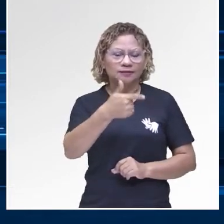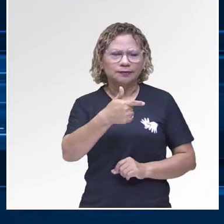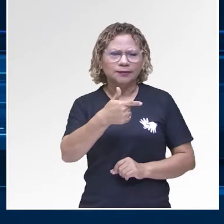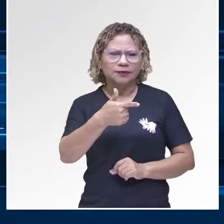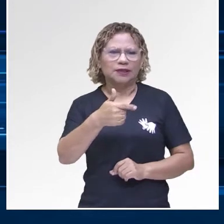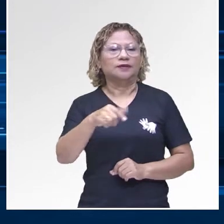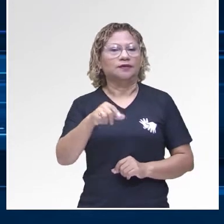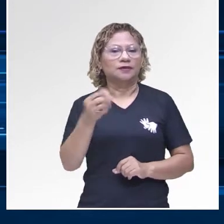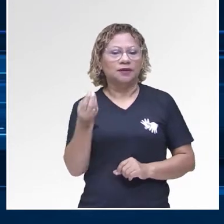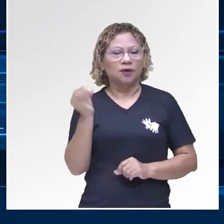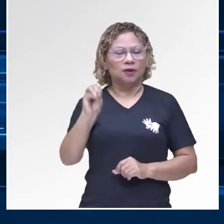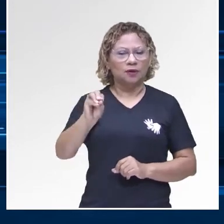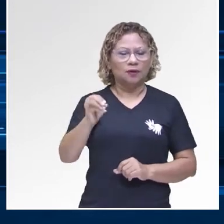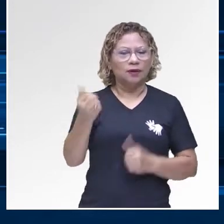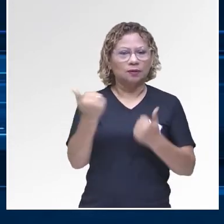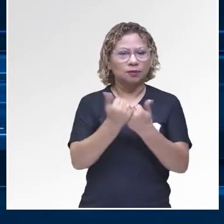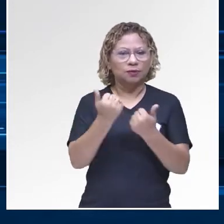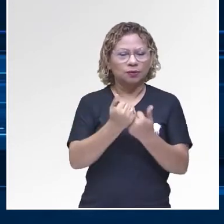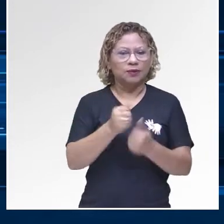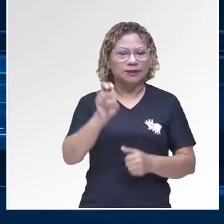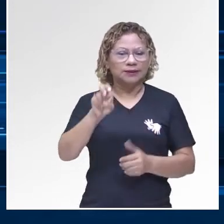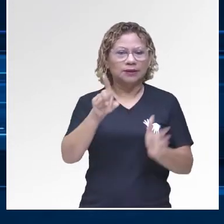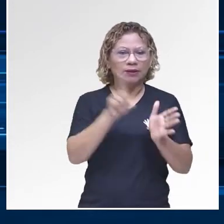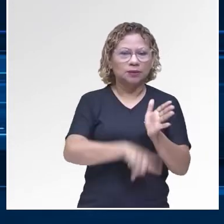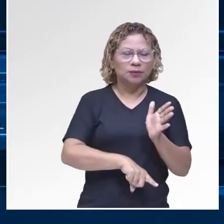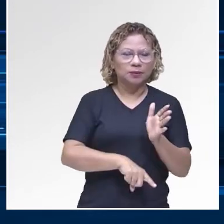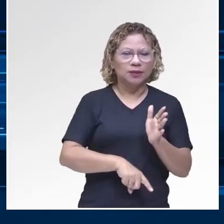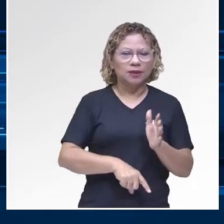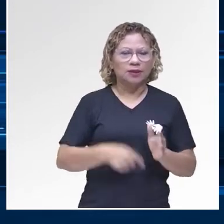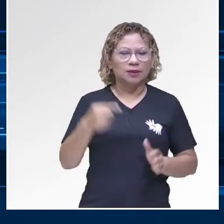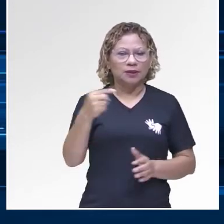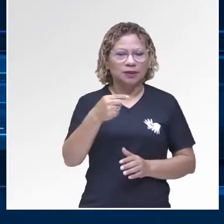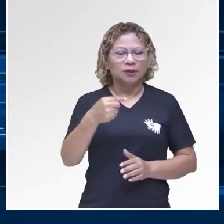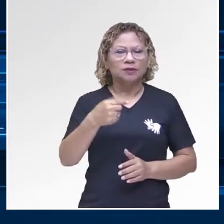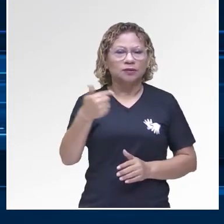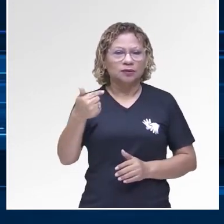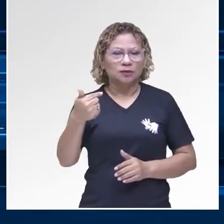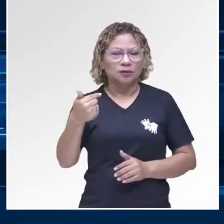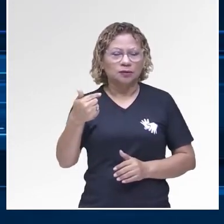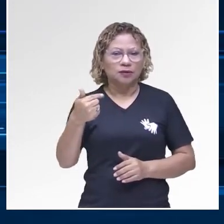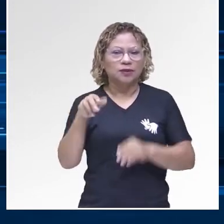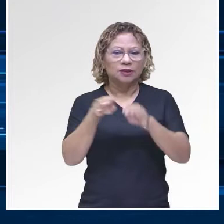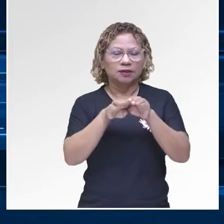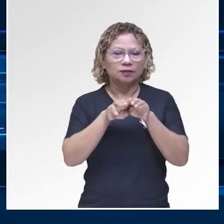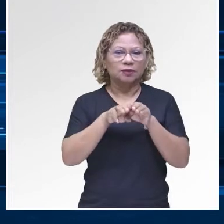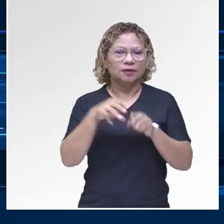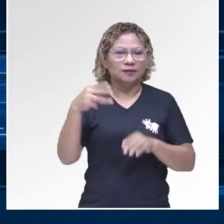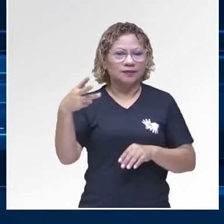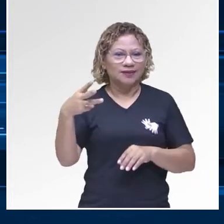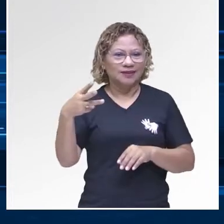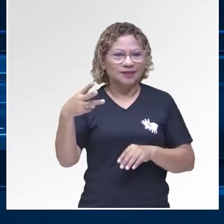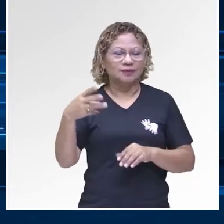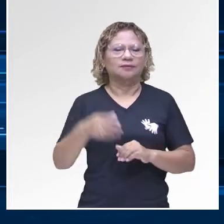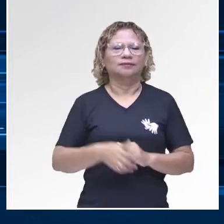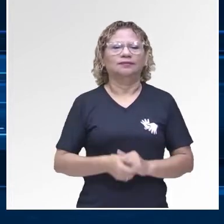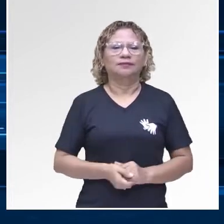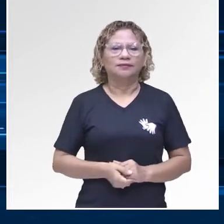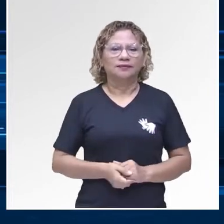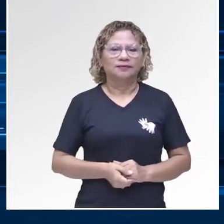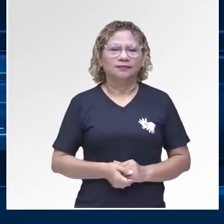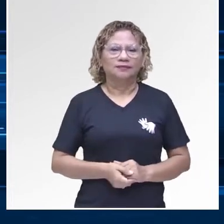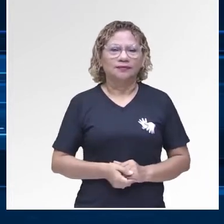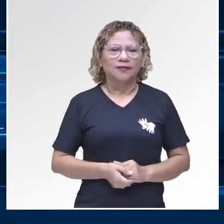3. Se eu pegasse o A3, quem é o A3? O A3 é 8. Então, eu vou ter